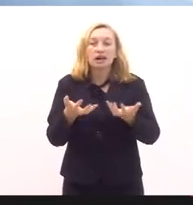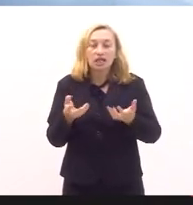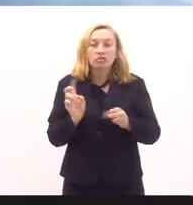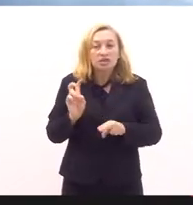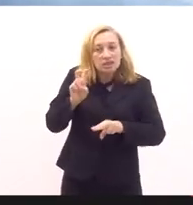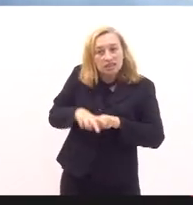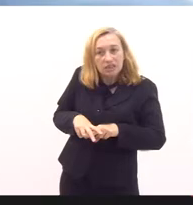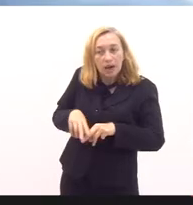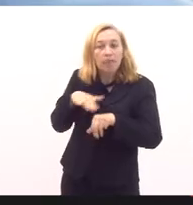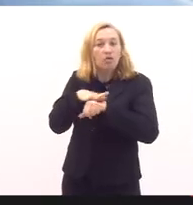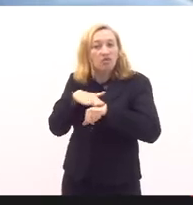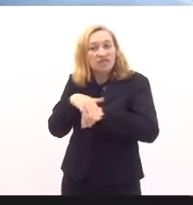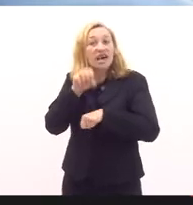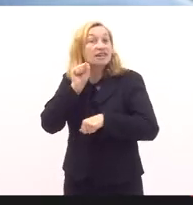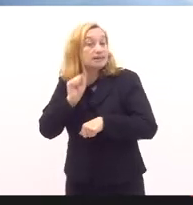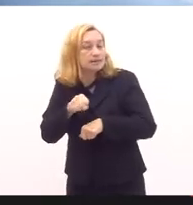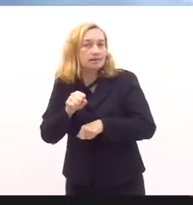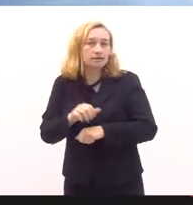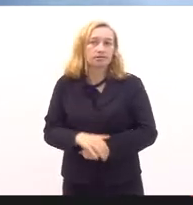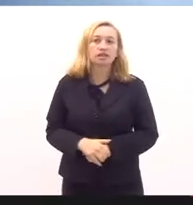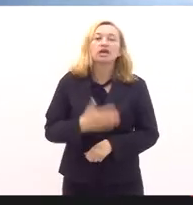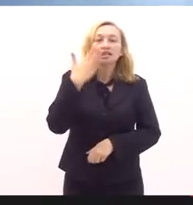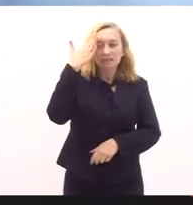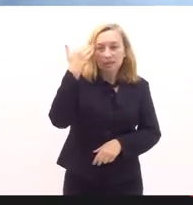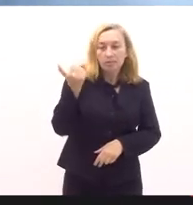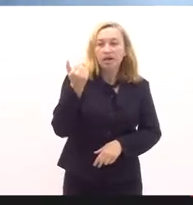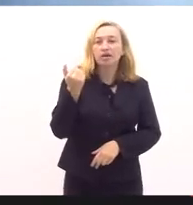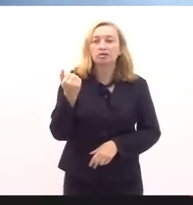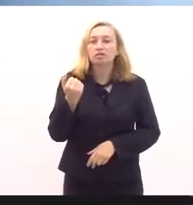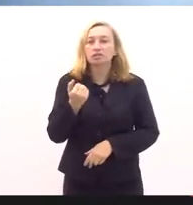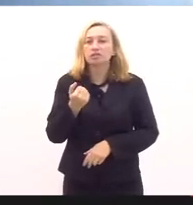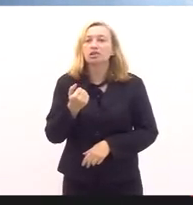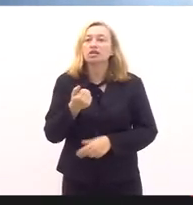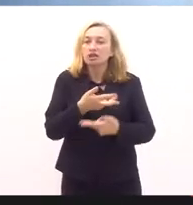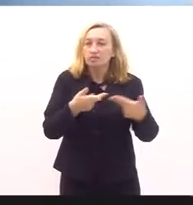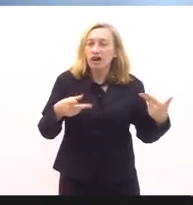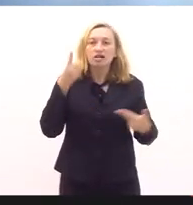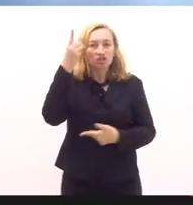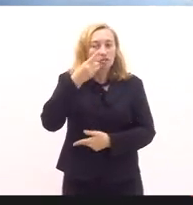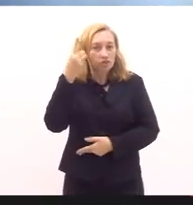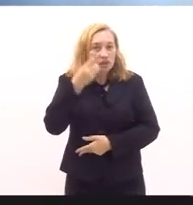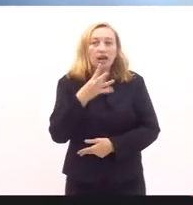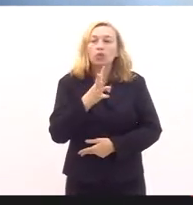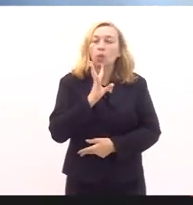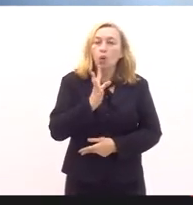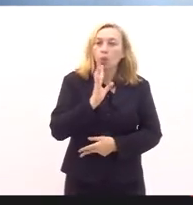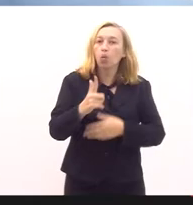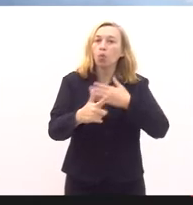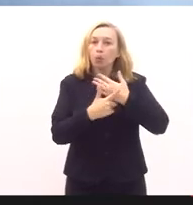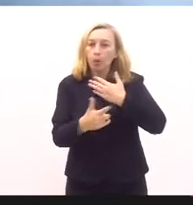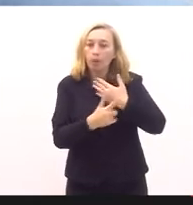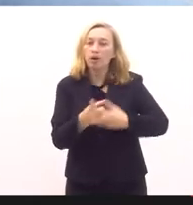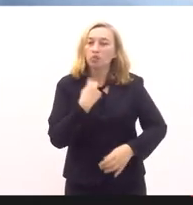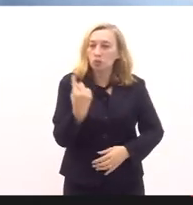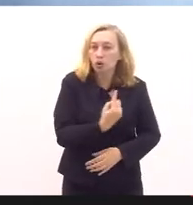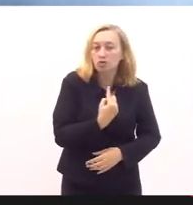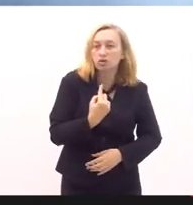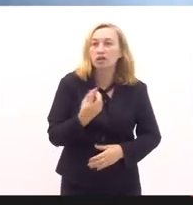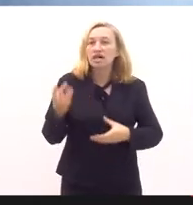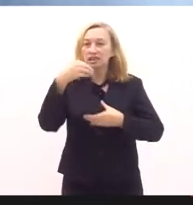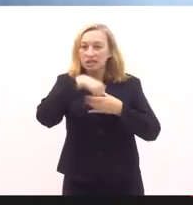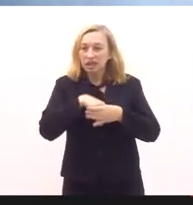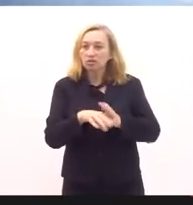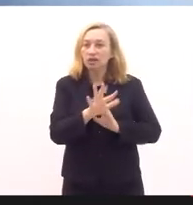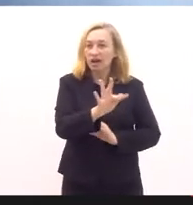para conversar, sim. E sabemos, muitos dos deputados sabem muito bem do trabalho que nós exercemos dentro